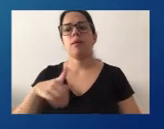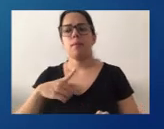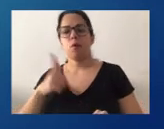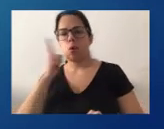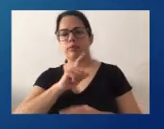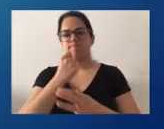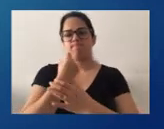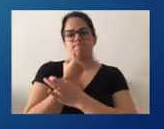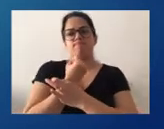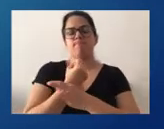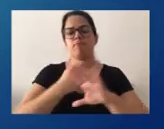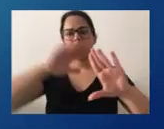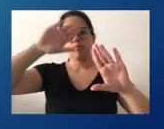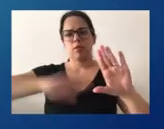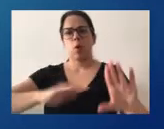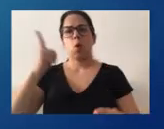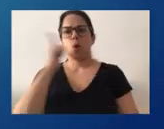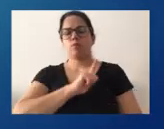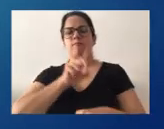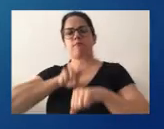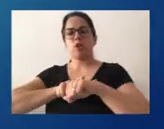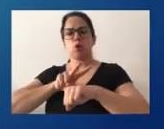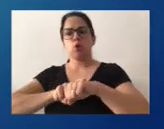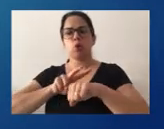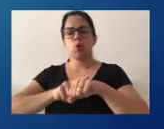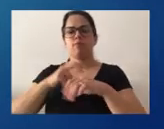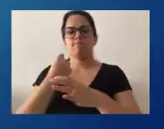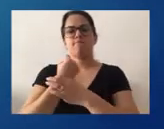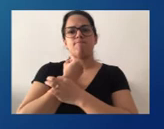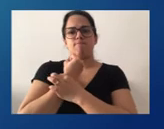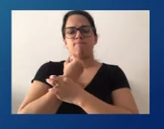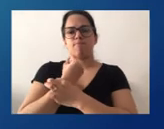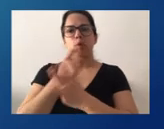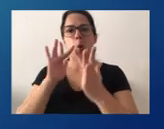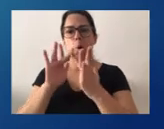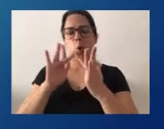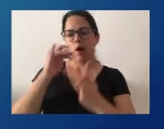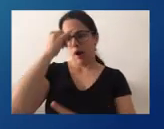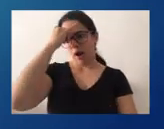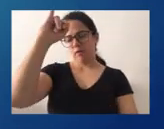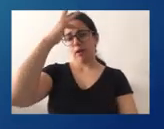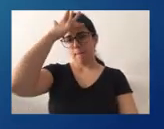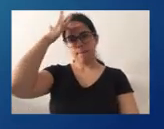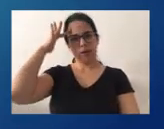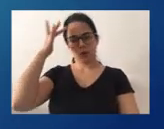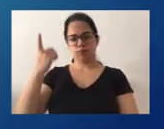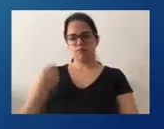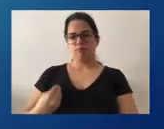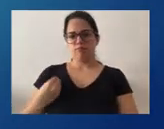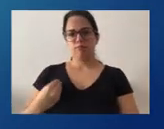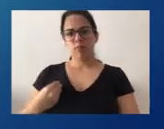barreira suficiente para impedir que haja contato, né, de pessoas que estejam presentes no local com esse